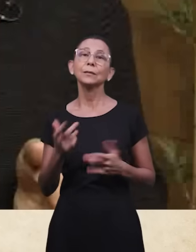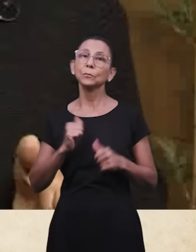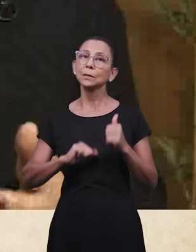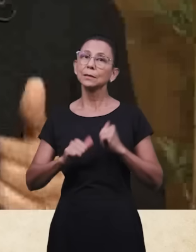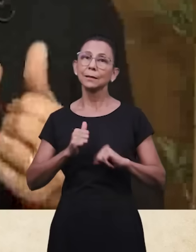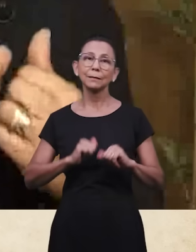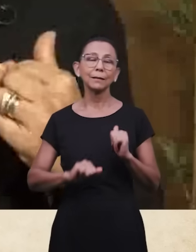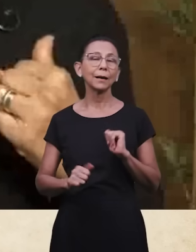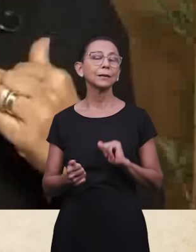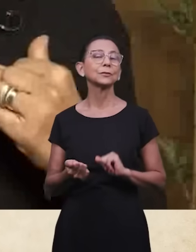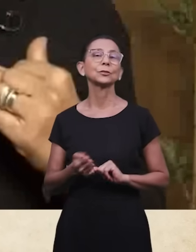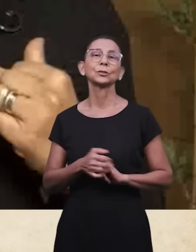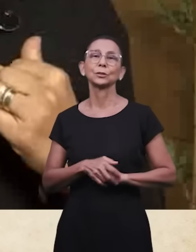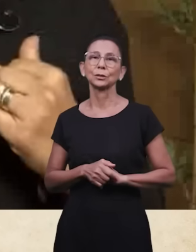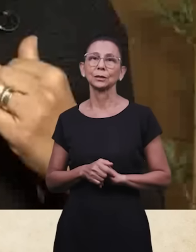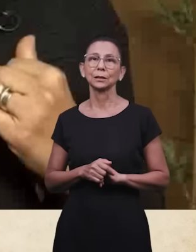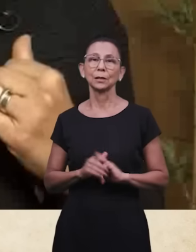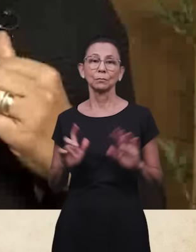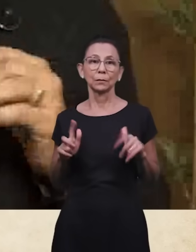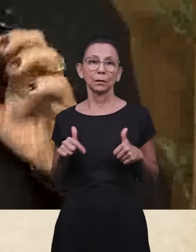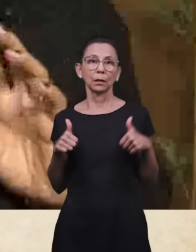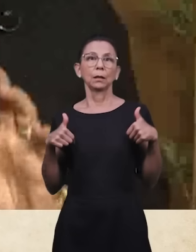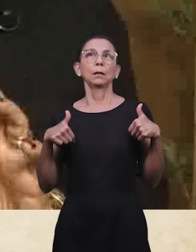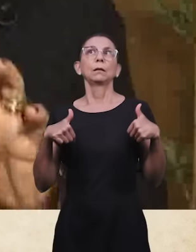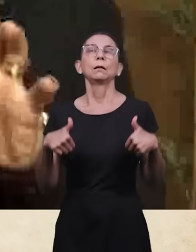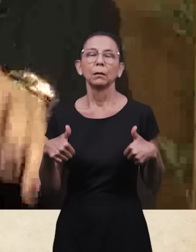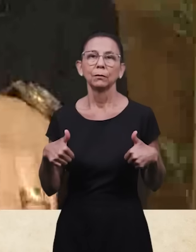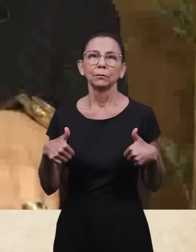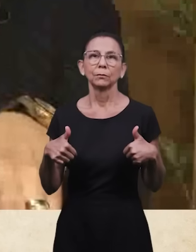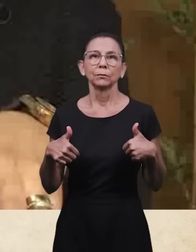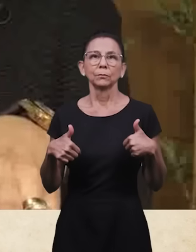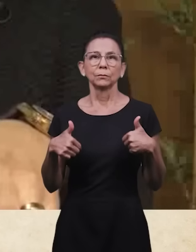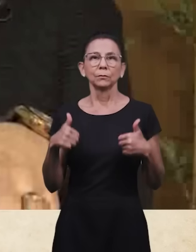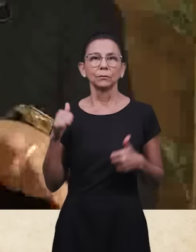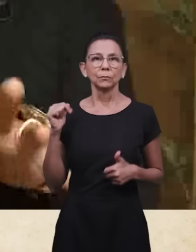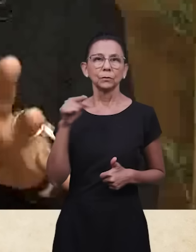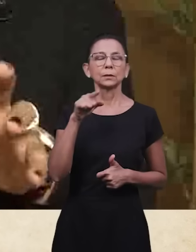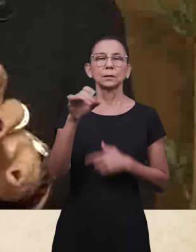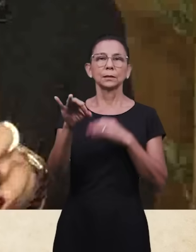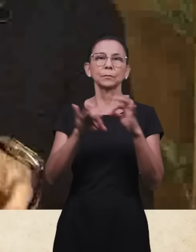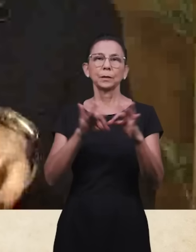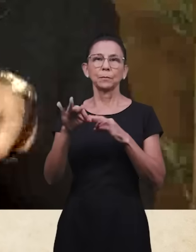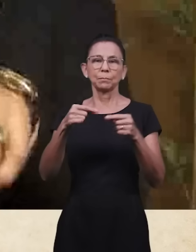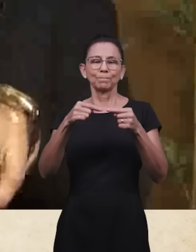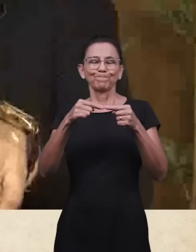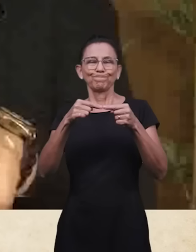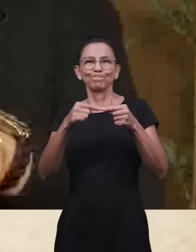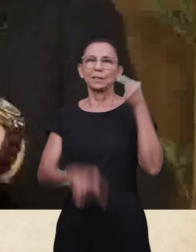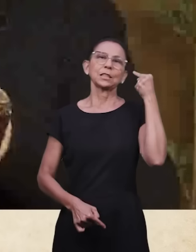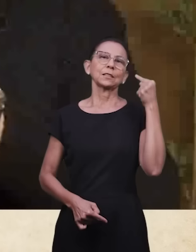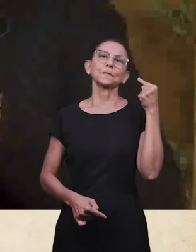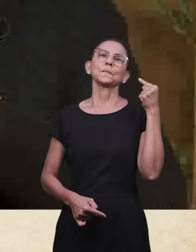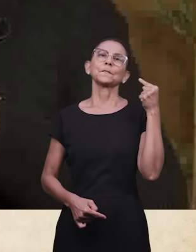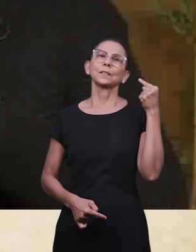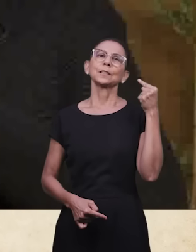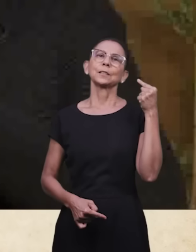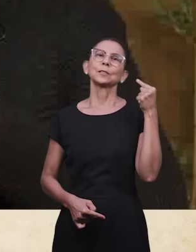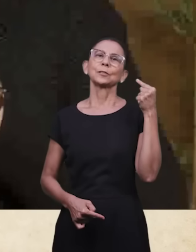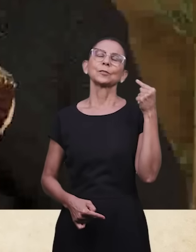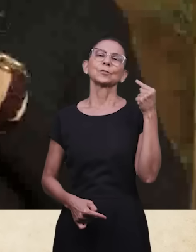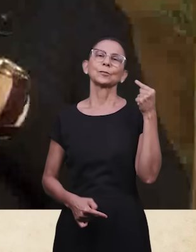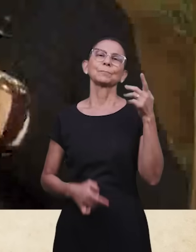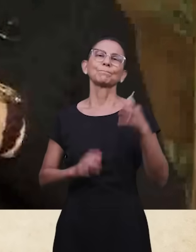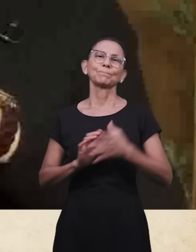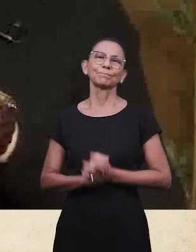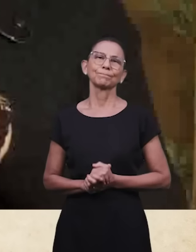estudar, que é também o que a ansiedade gera, é um impulso para você se preparar para os seus